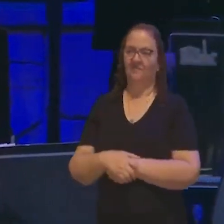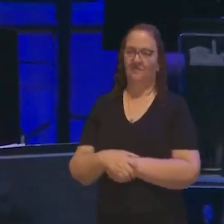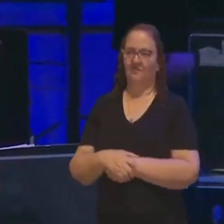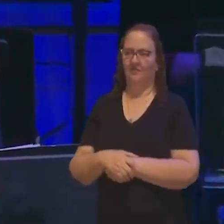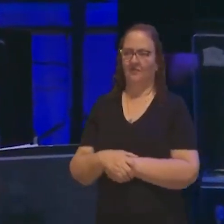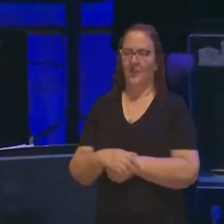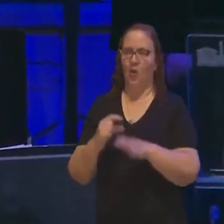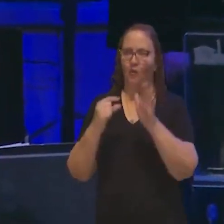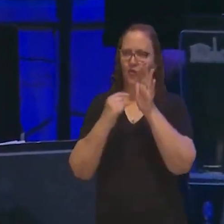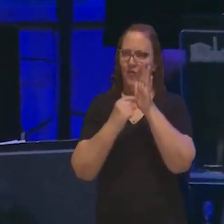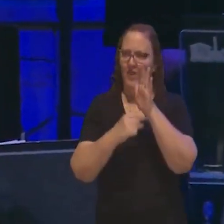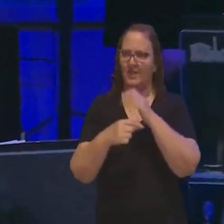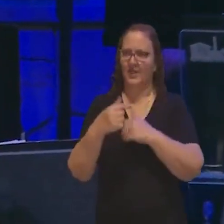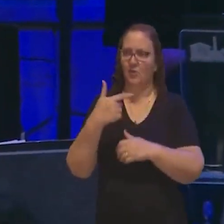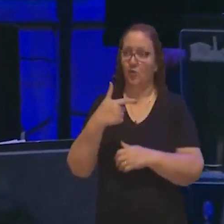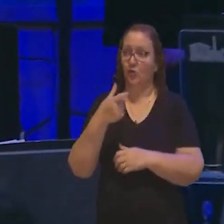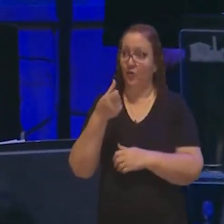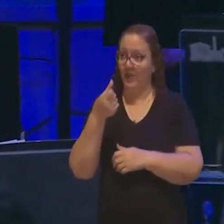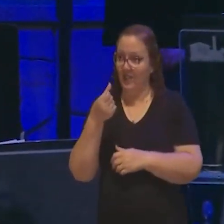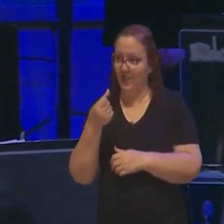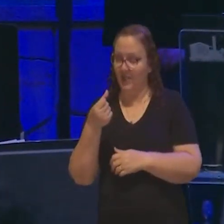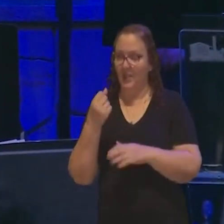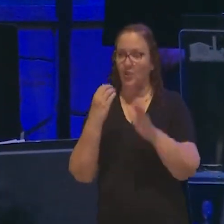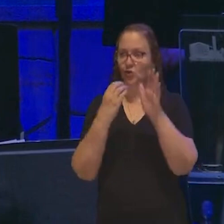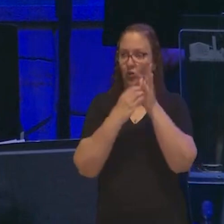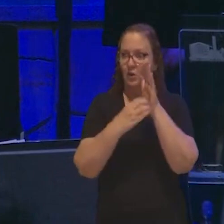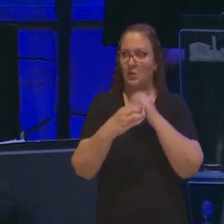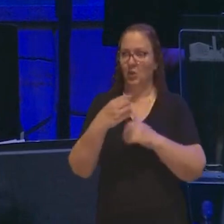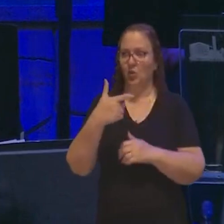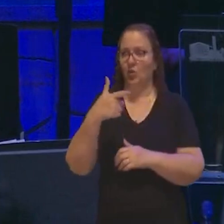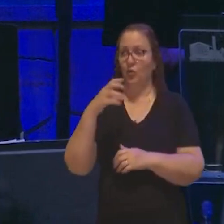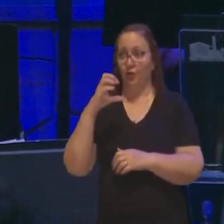Verso 26 do capítulo 20 de João, já estou concluindo.